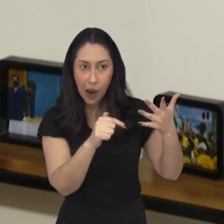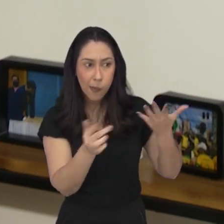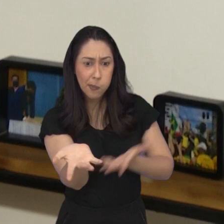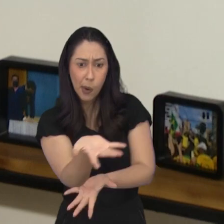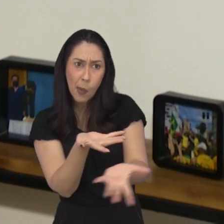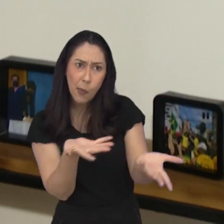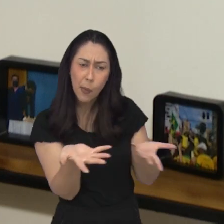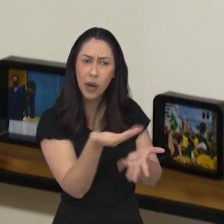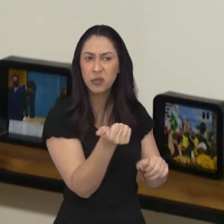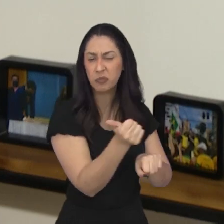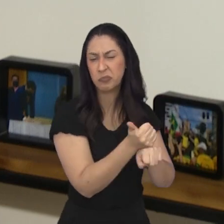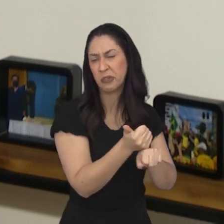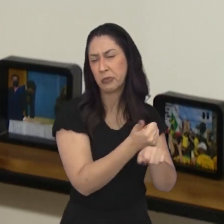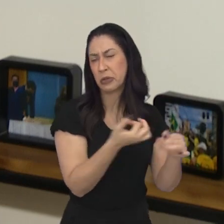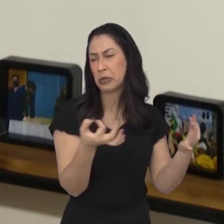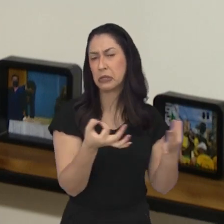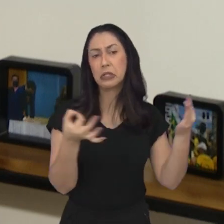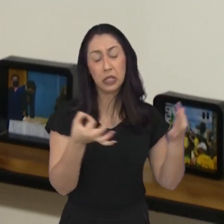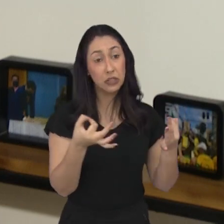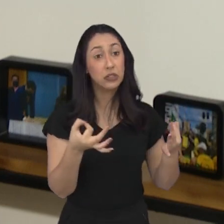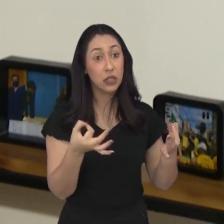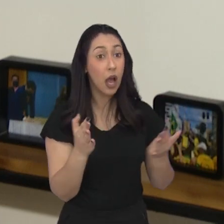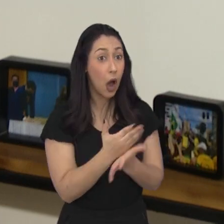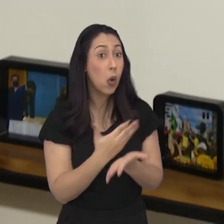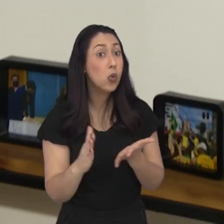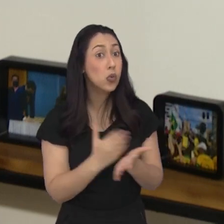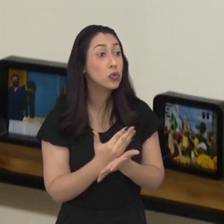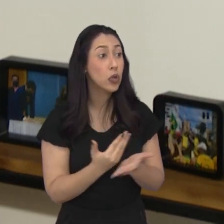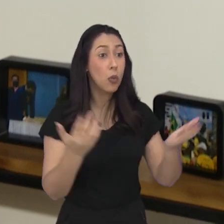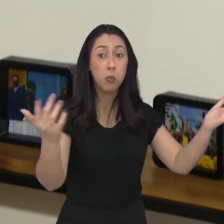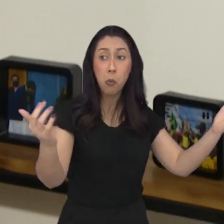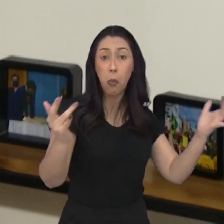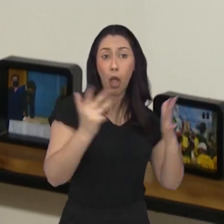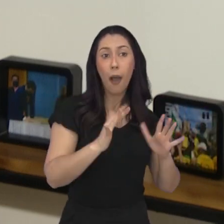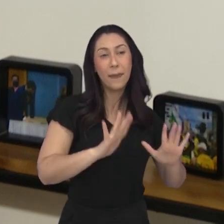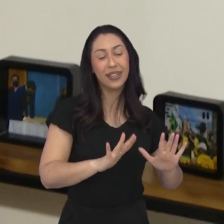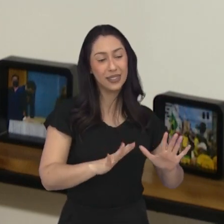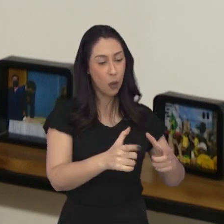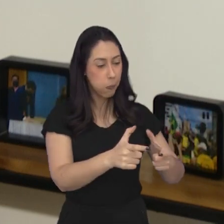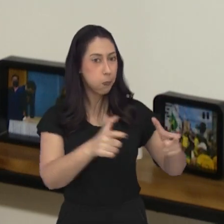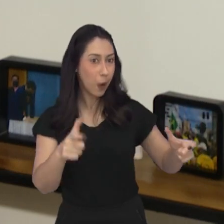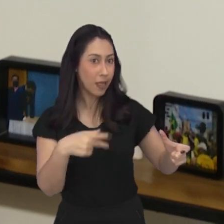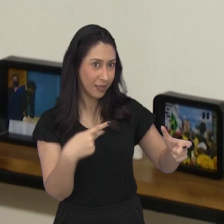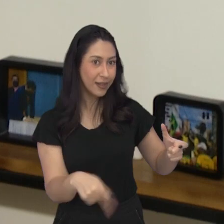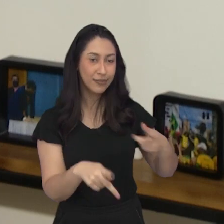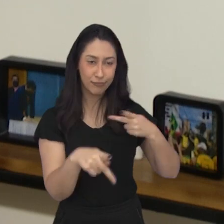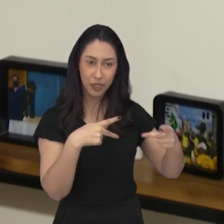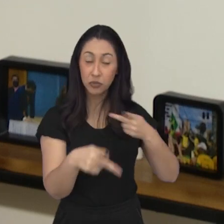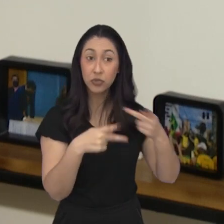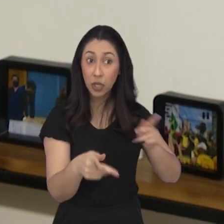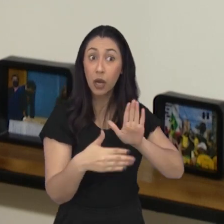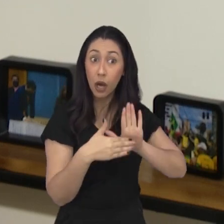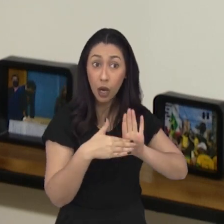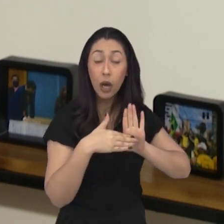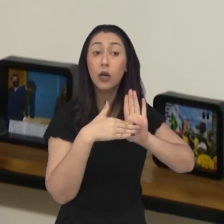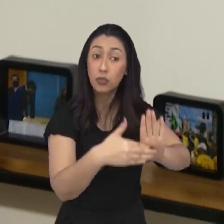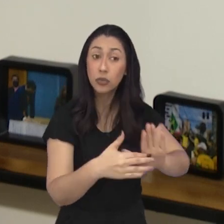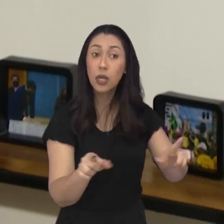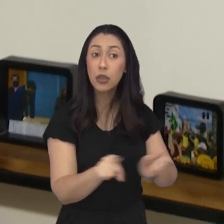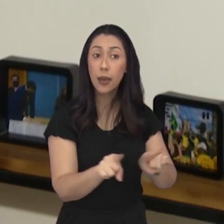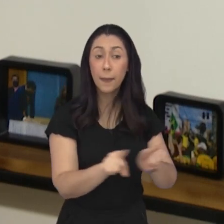esse ecossistema formado por excelentes profissionais, muitos aqui de São José dos Campos, outros que vêm de fora contribuir conosco, eles